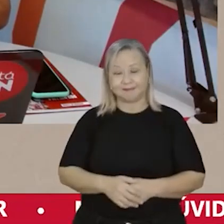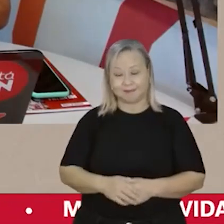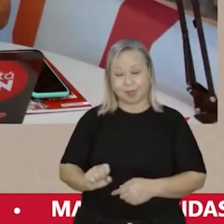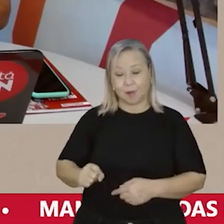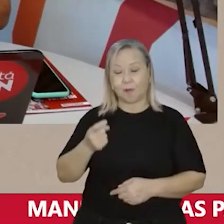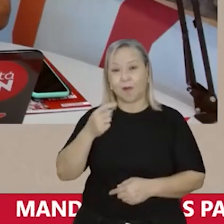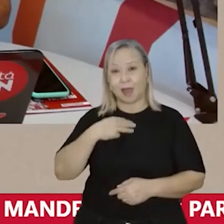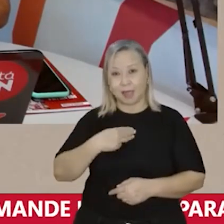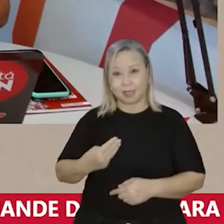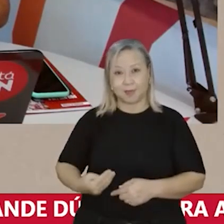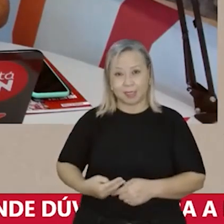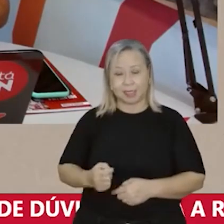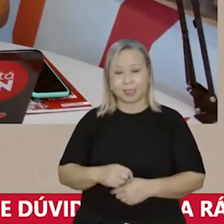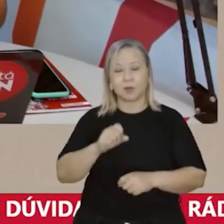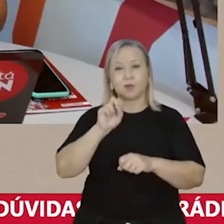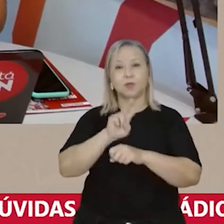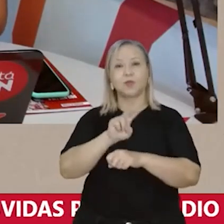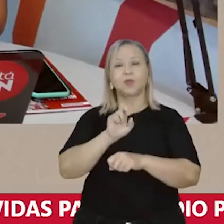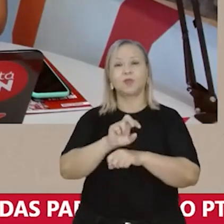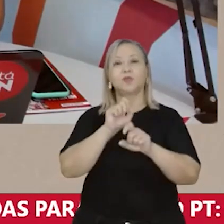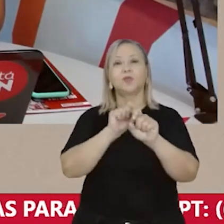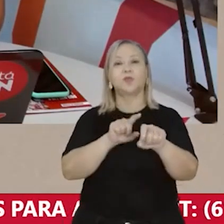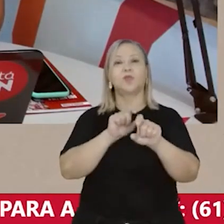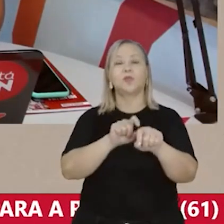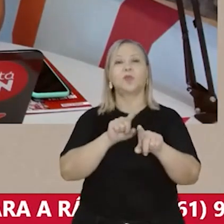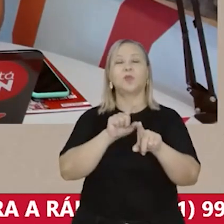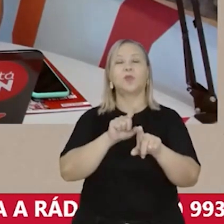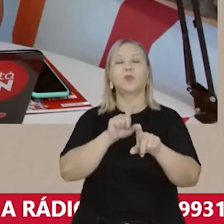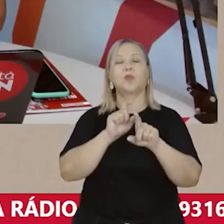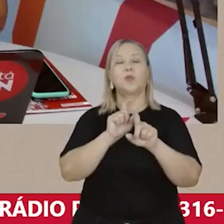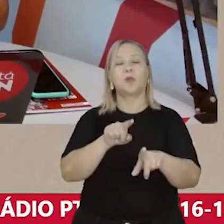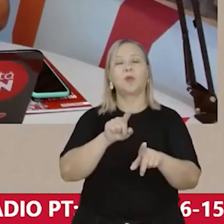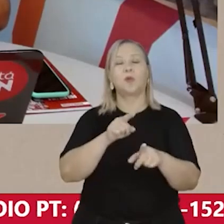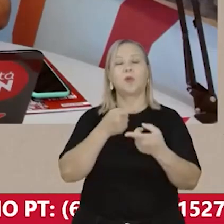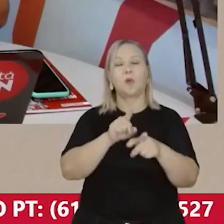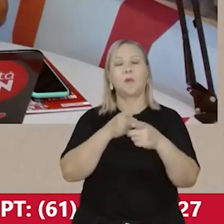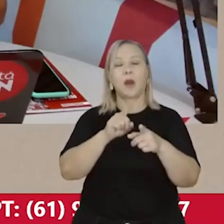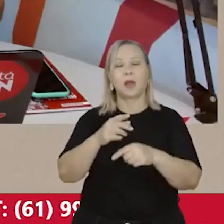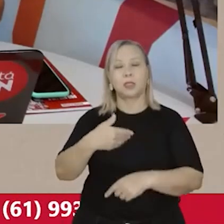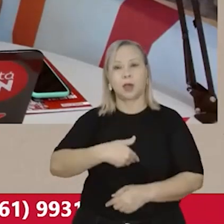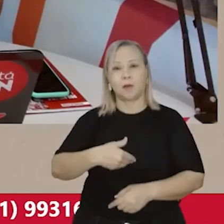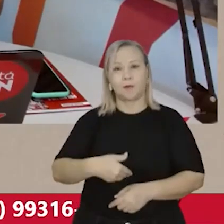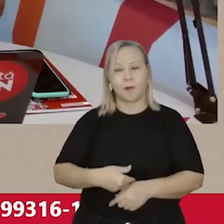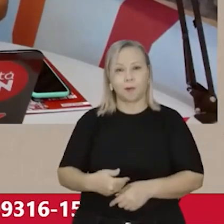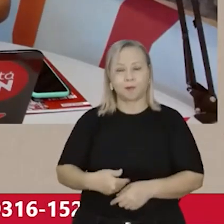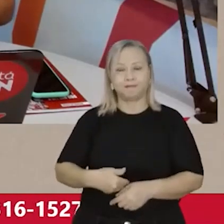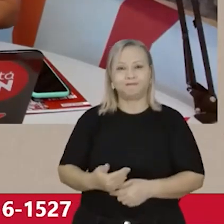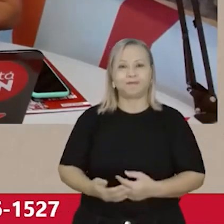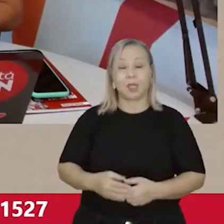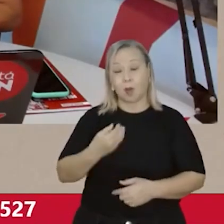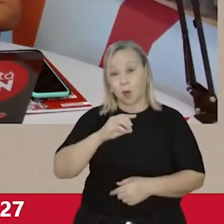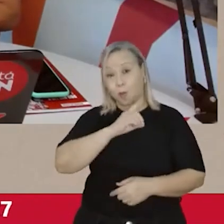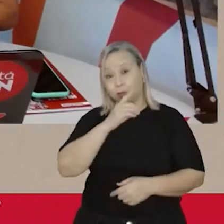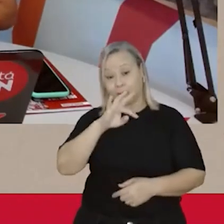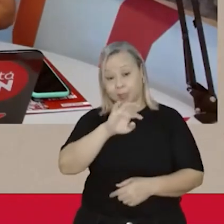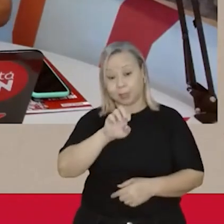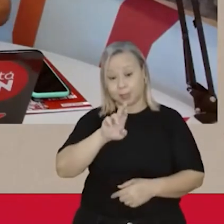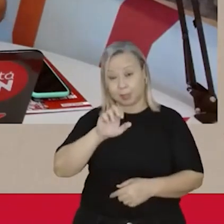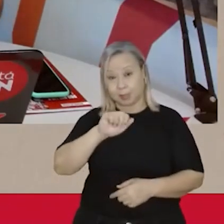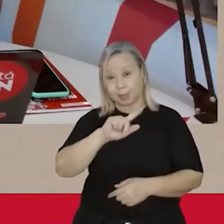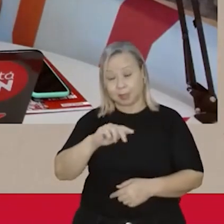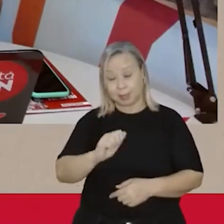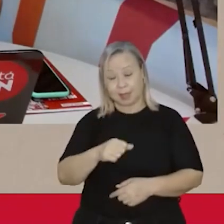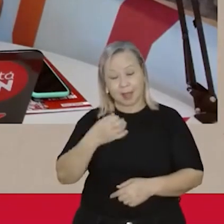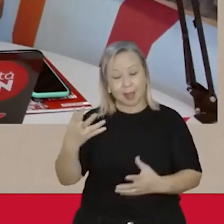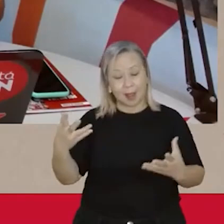jornal Rádio PT. Tem mensagens aqui para você da Silvia Mello, que diz: bom dia, Tereza, você é maravilhosa. Viva as